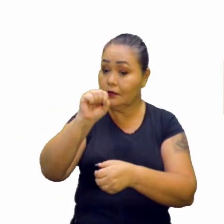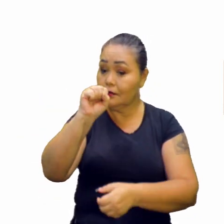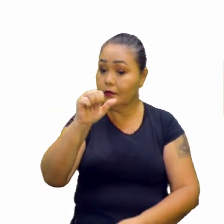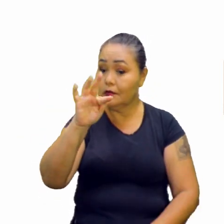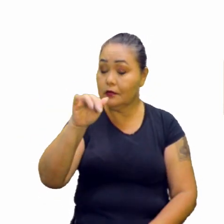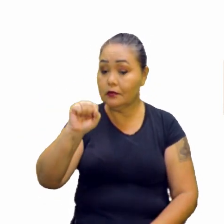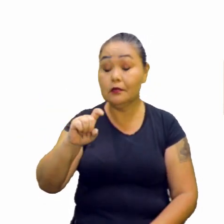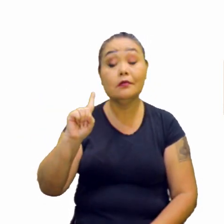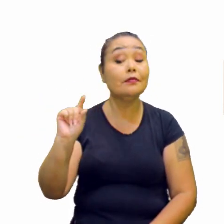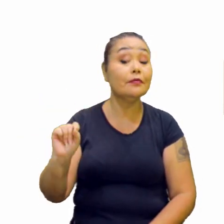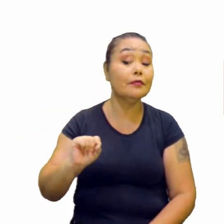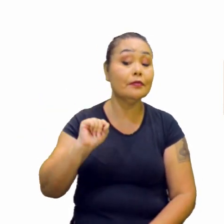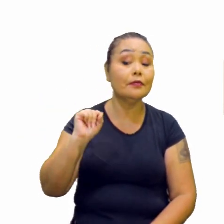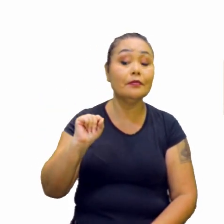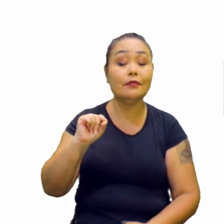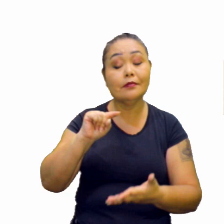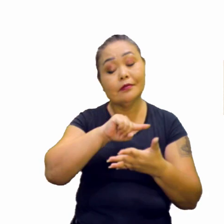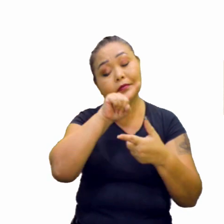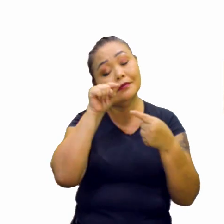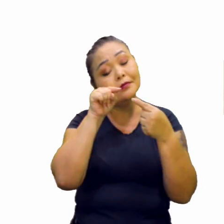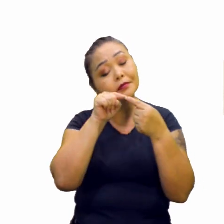Uma função.